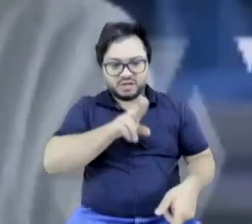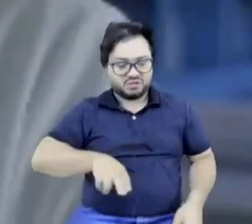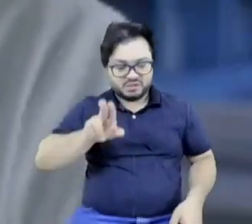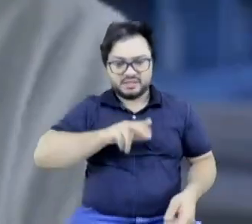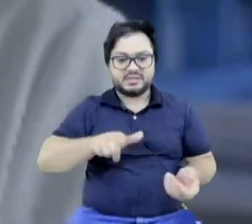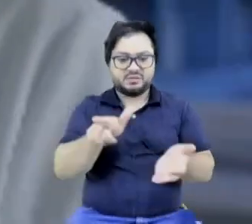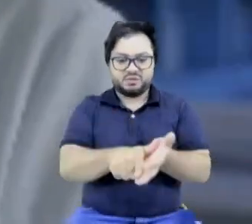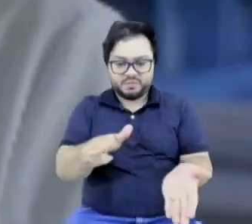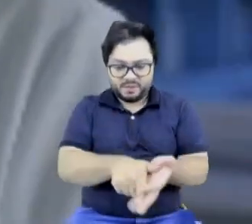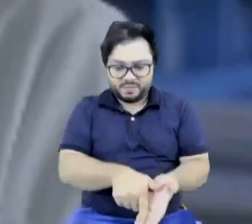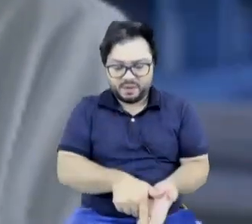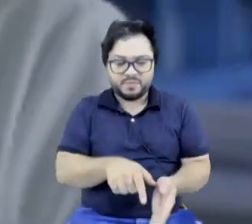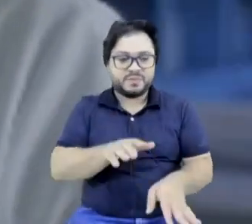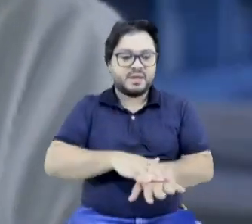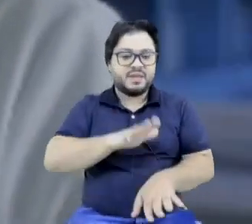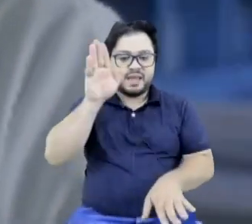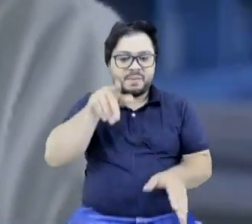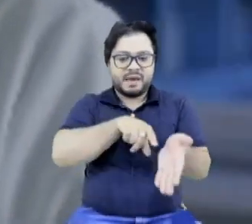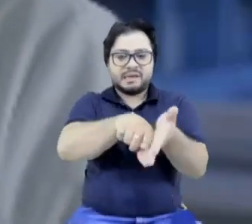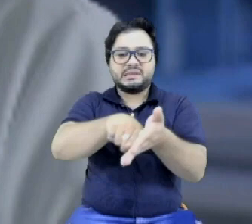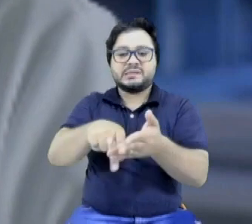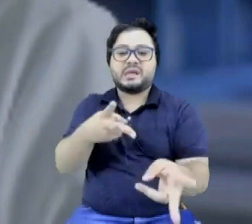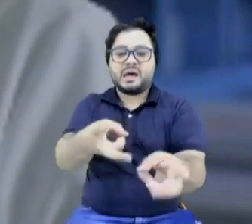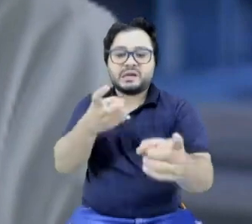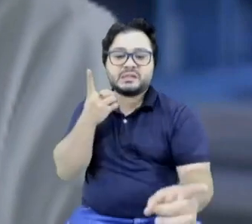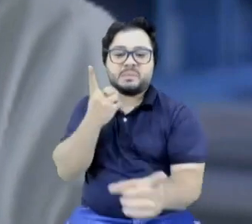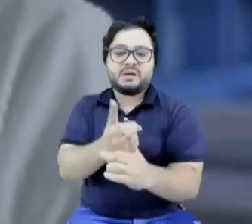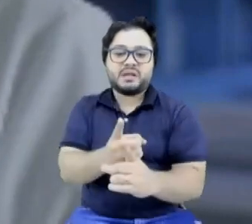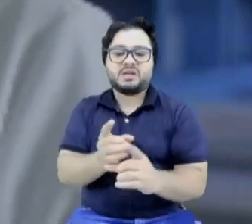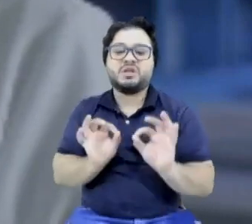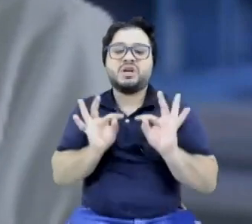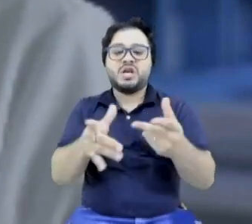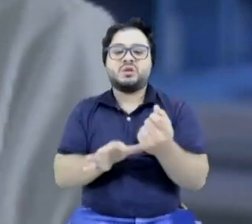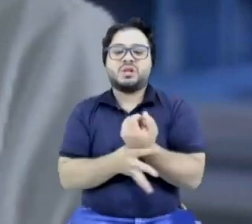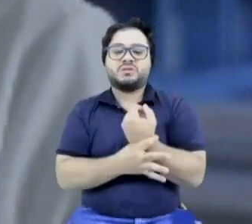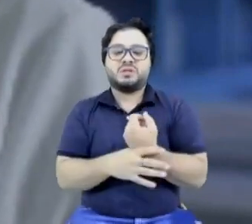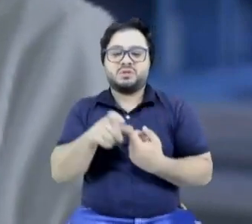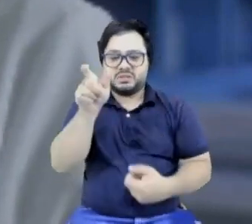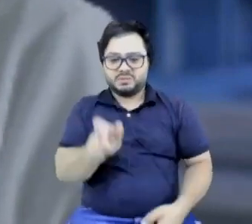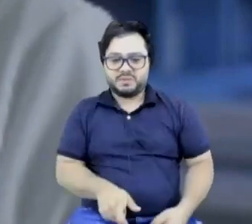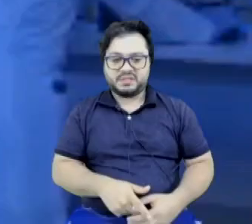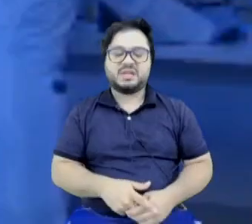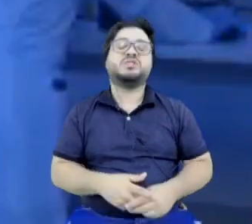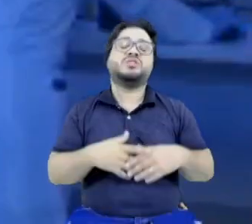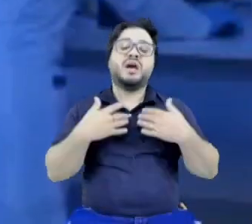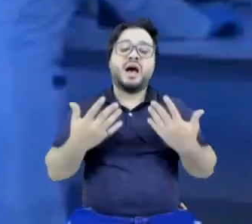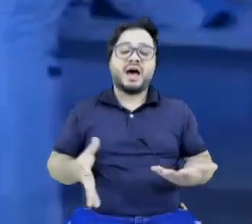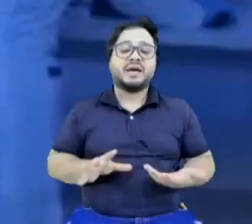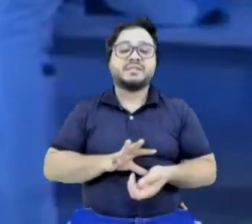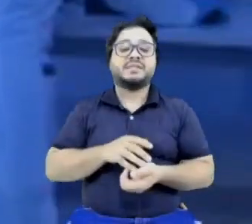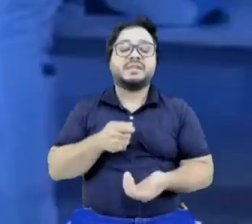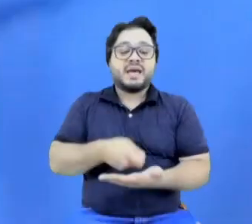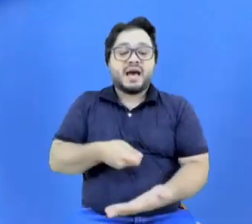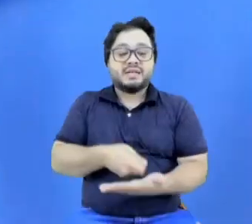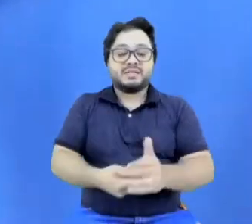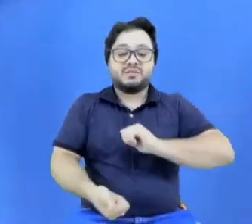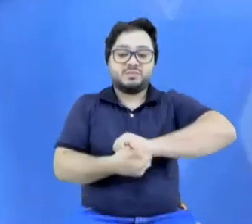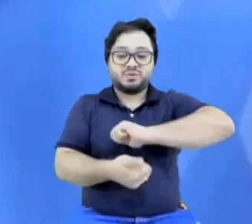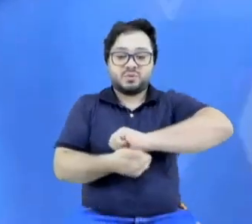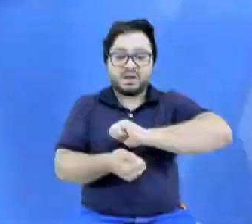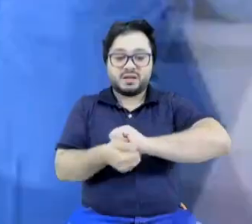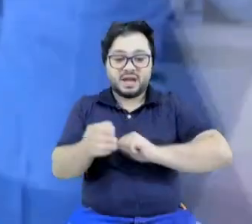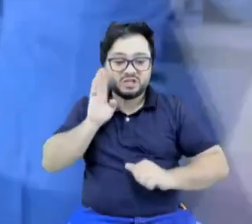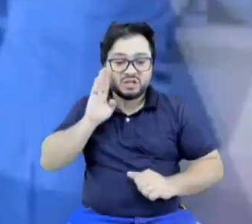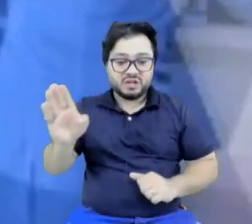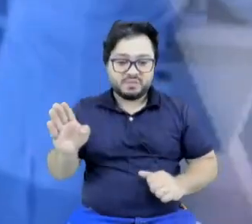papel, com maior rastreabilidade e total segurança para o paciente. Assim, asseguramos qualidade,